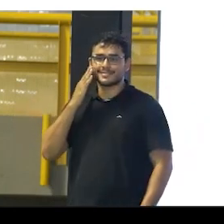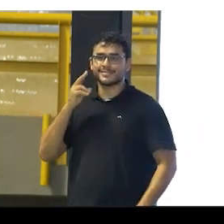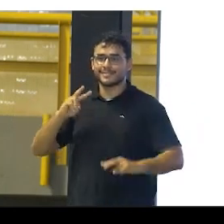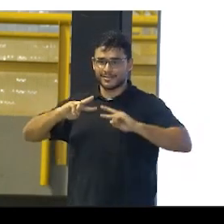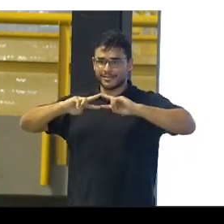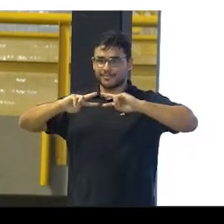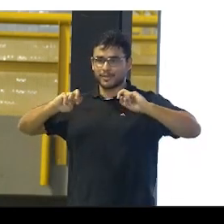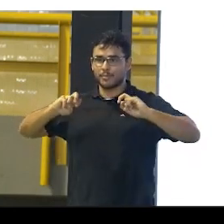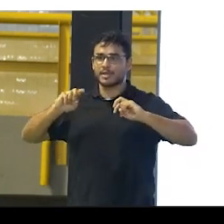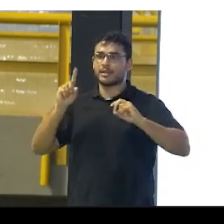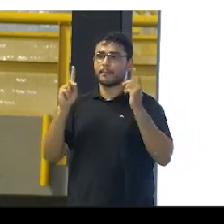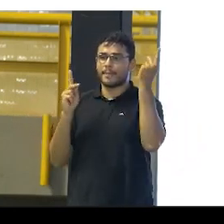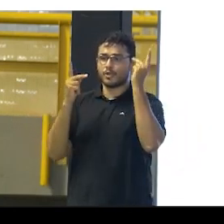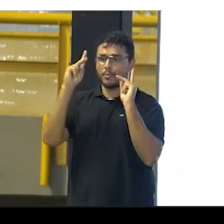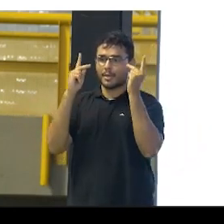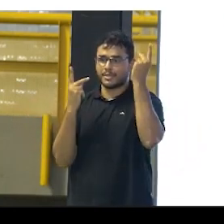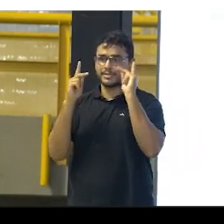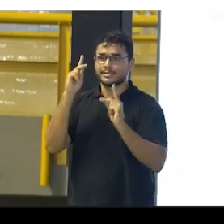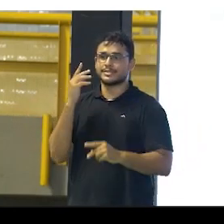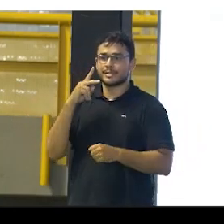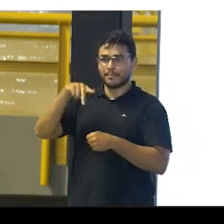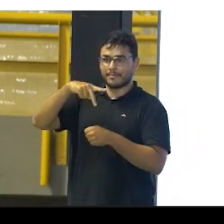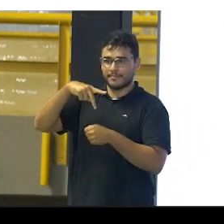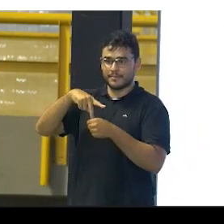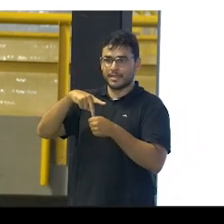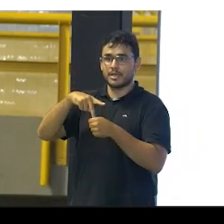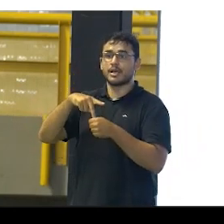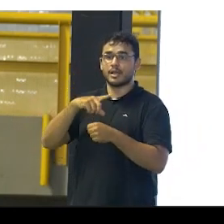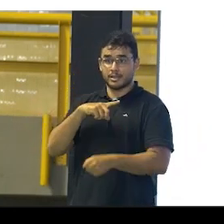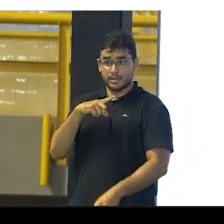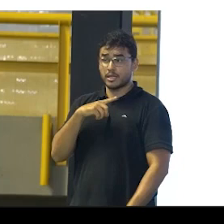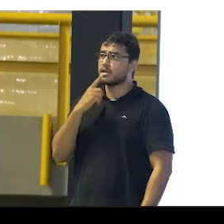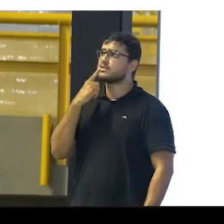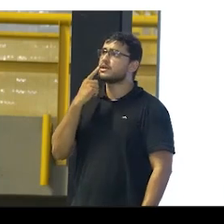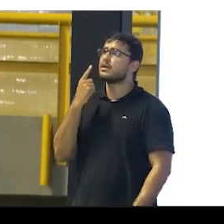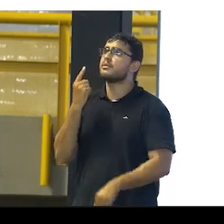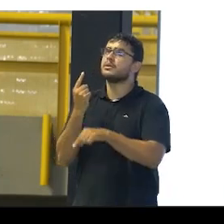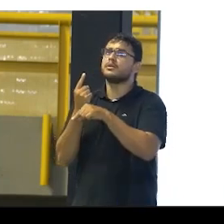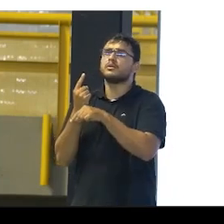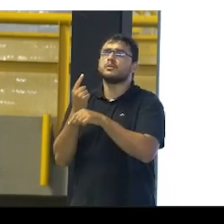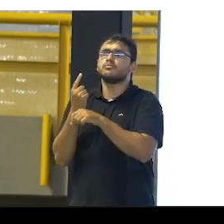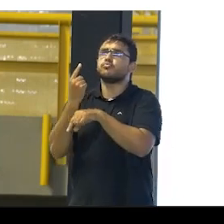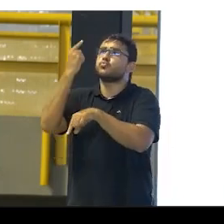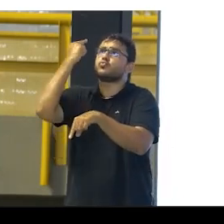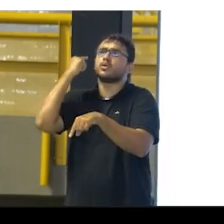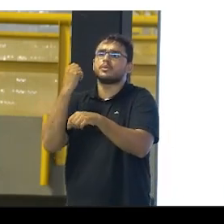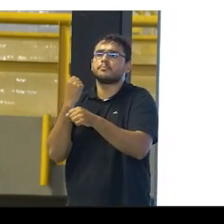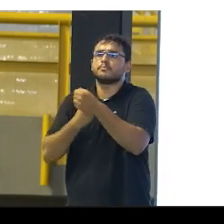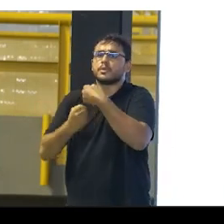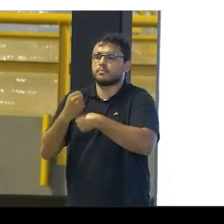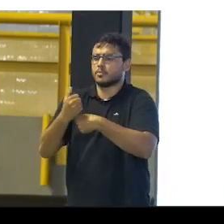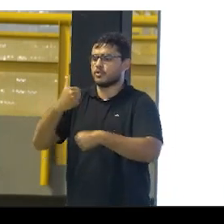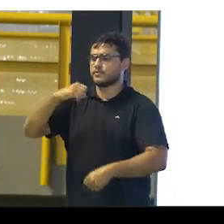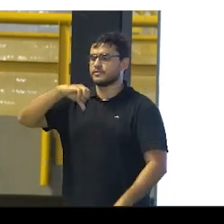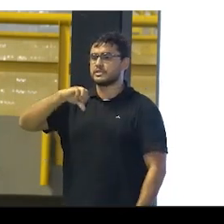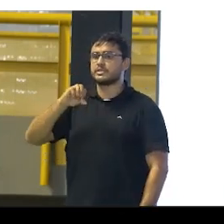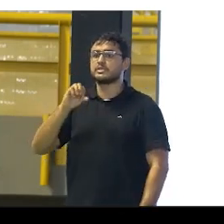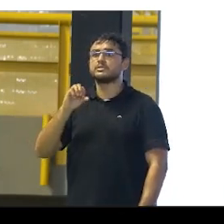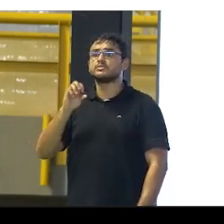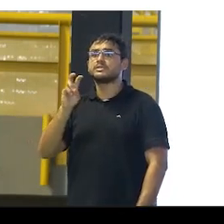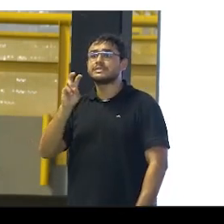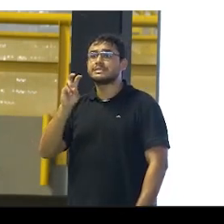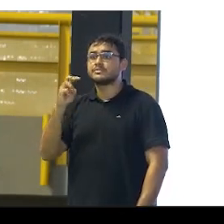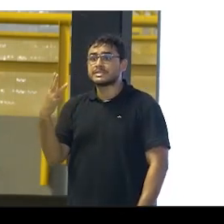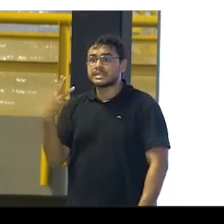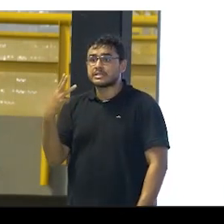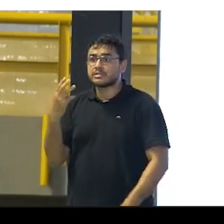tinha 20 anos de inaugurada. Ela praticamente não perfurava o subsolo brasileiro. Por quê?